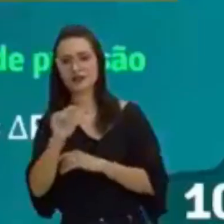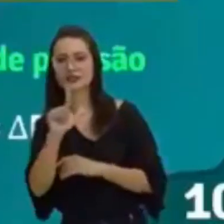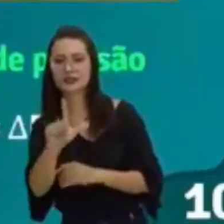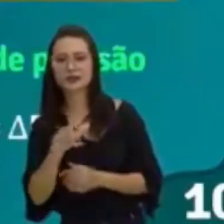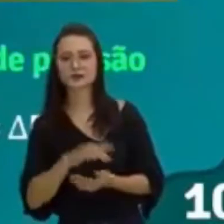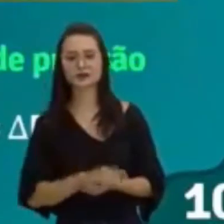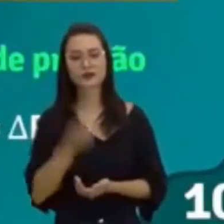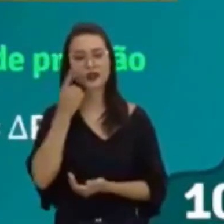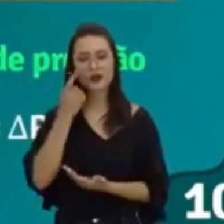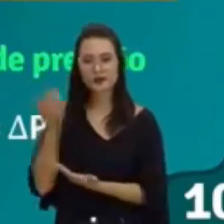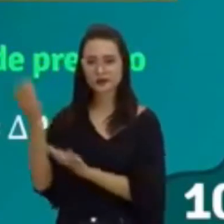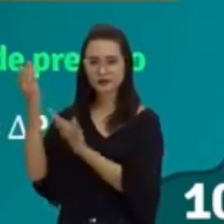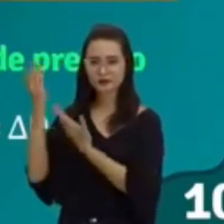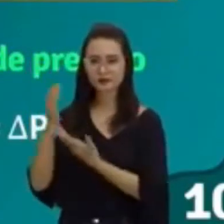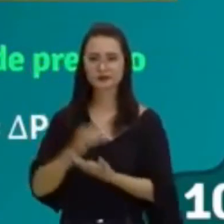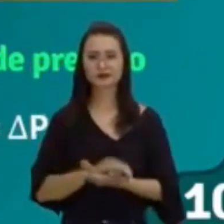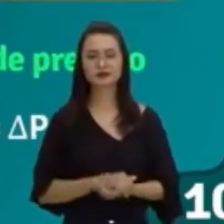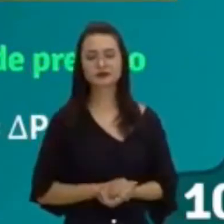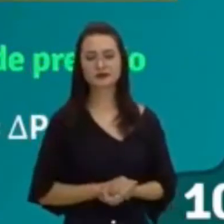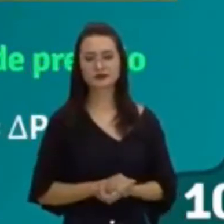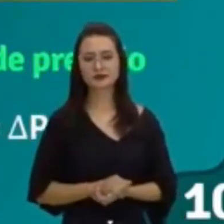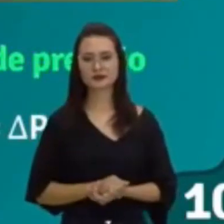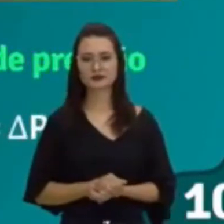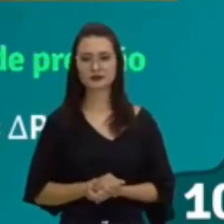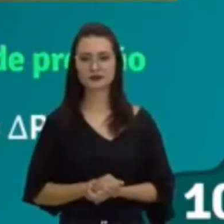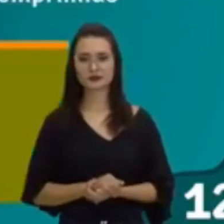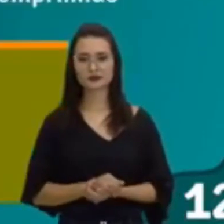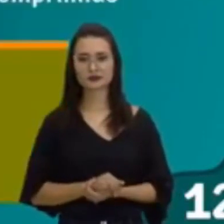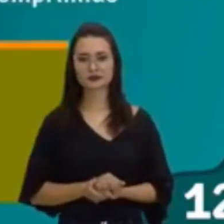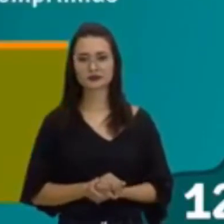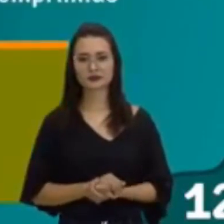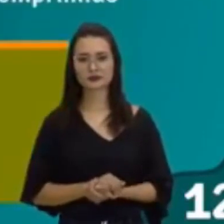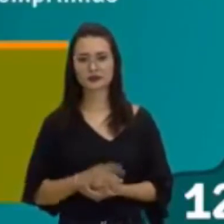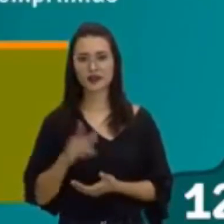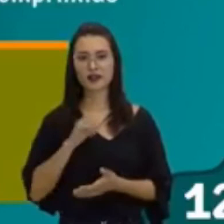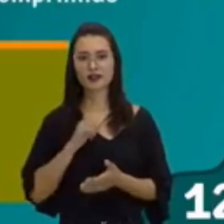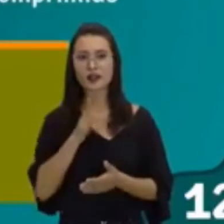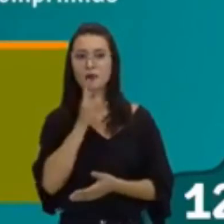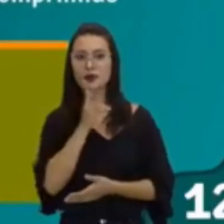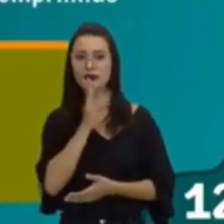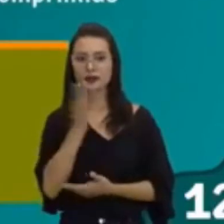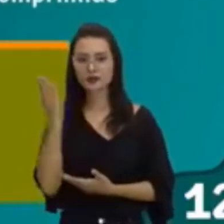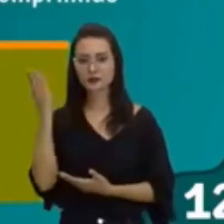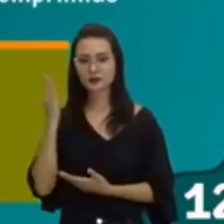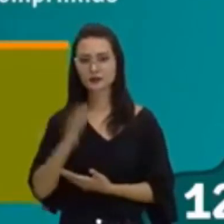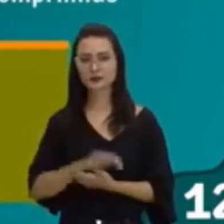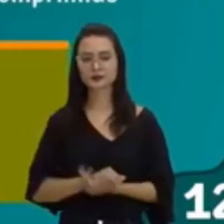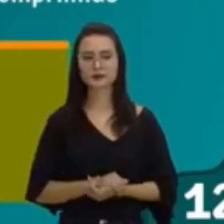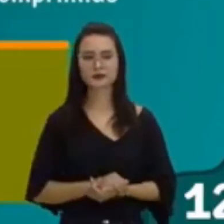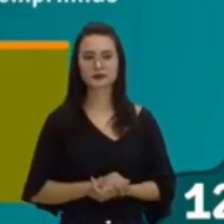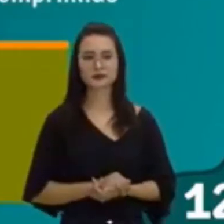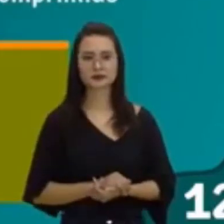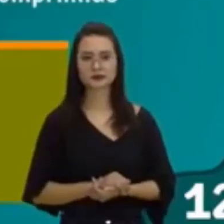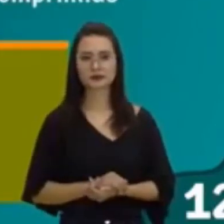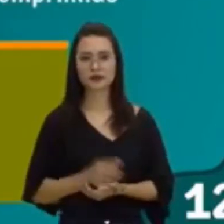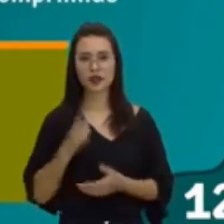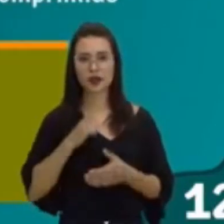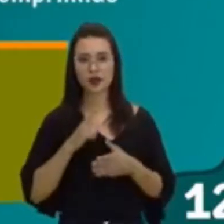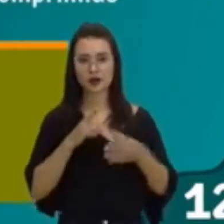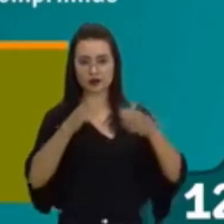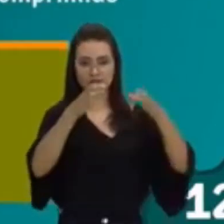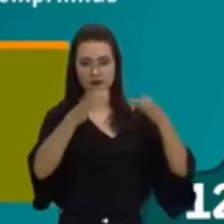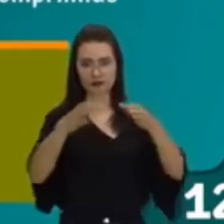aí o nosso quadro interativo, que tem aí uma questãozinha para a gente, ó. As áreas do pistão